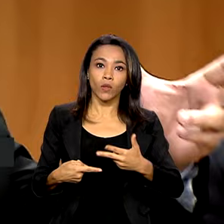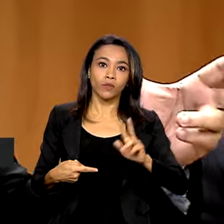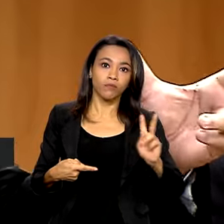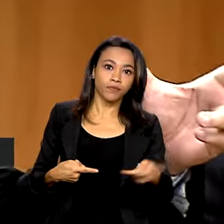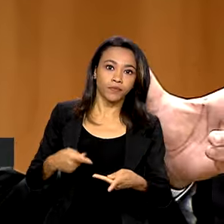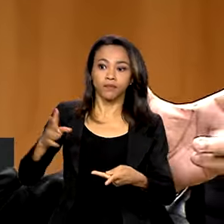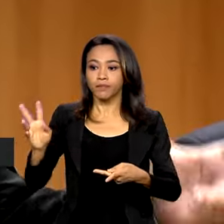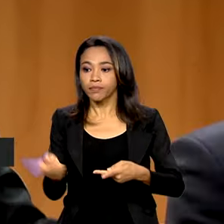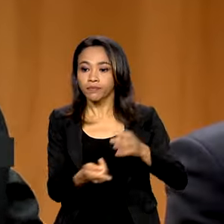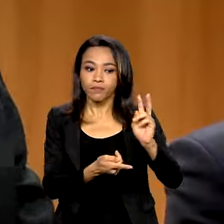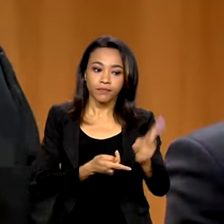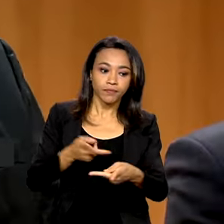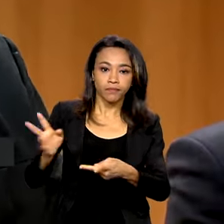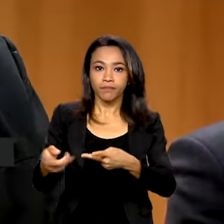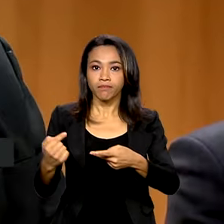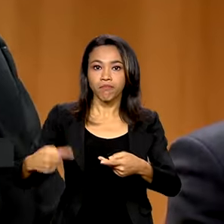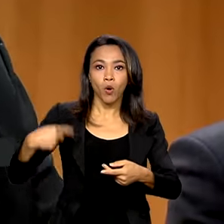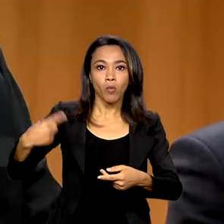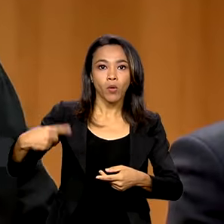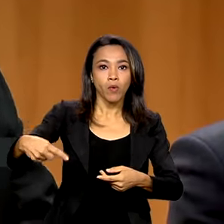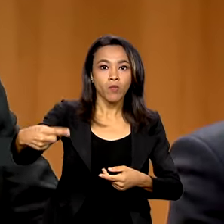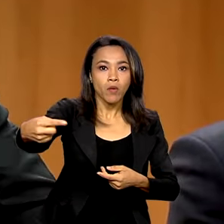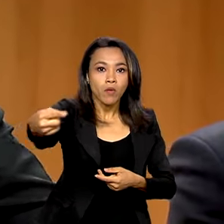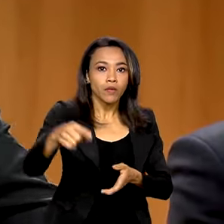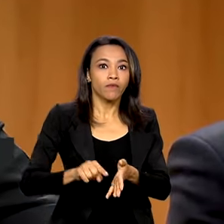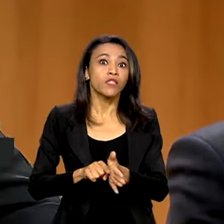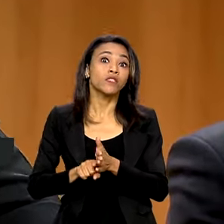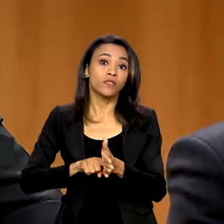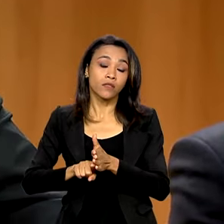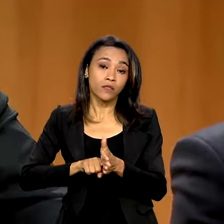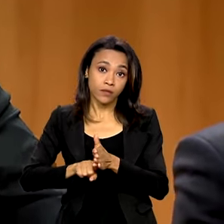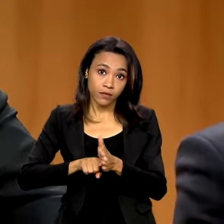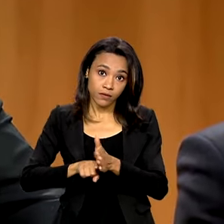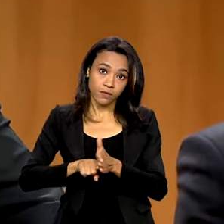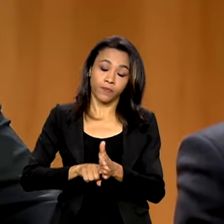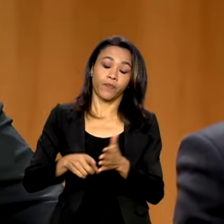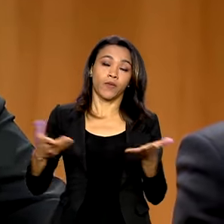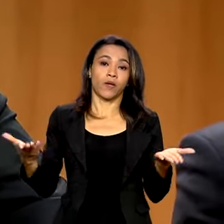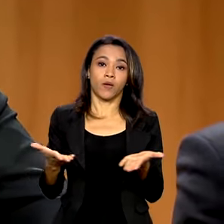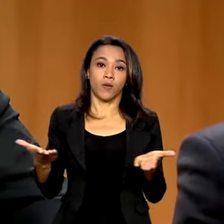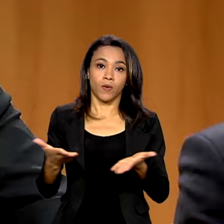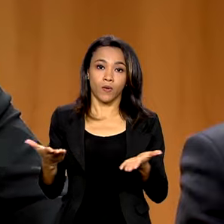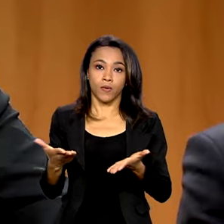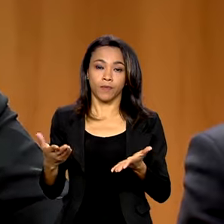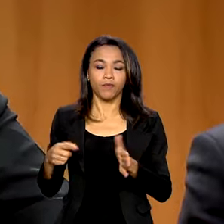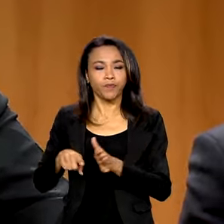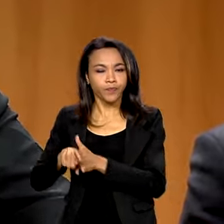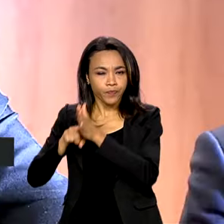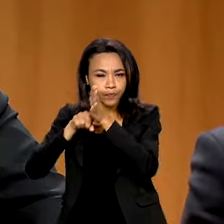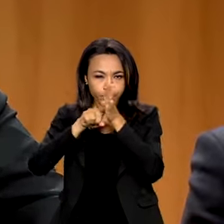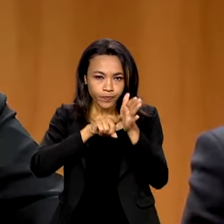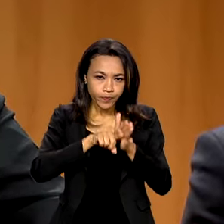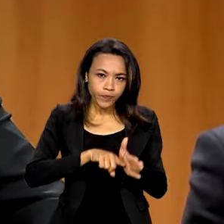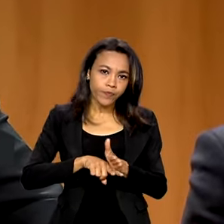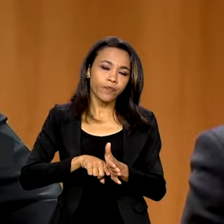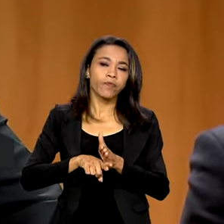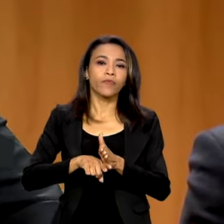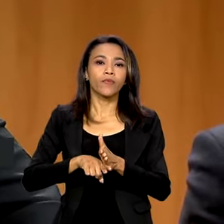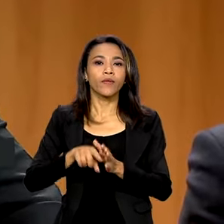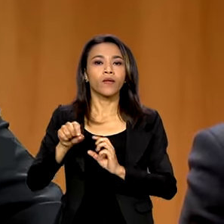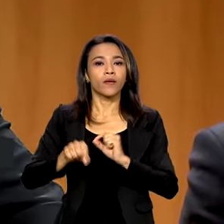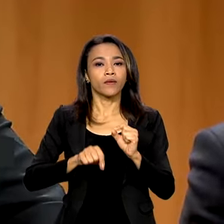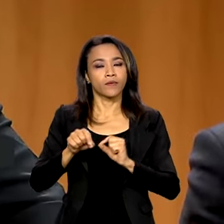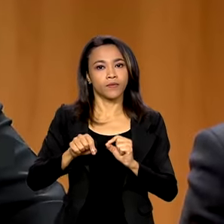mudança de patamar da investigação. A investigação agora se conclui em relação